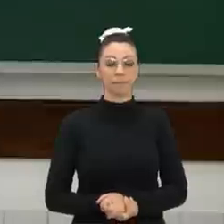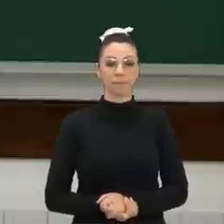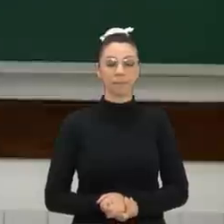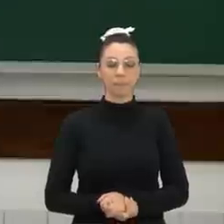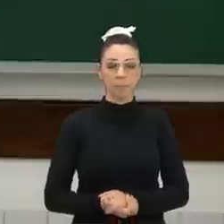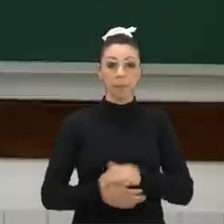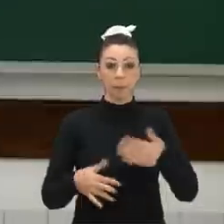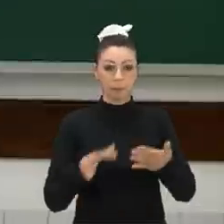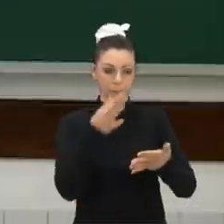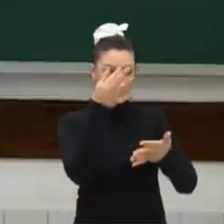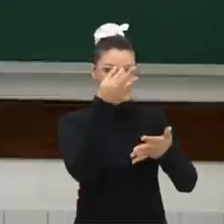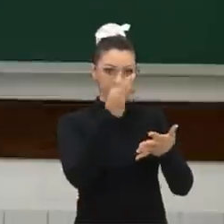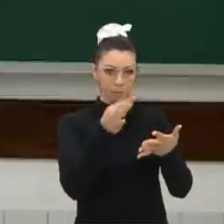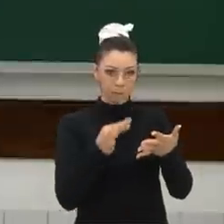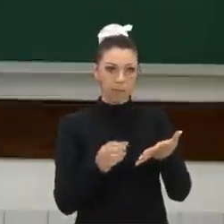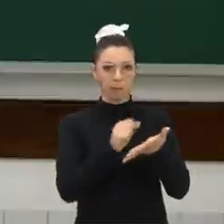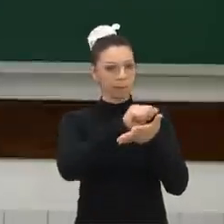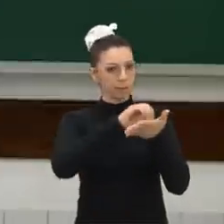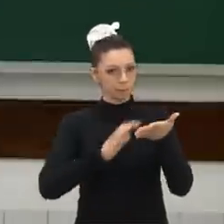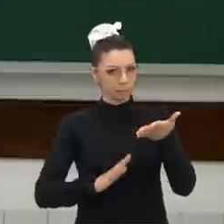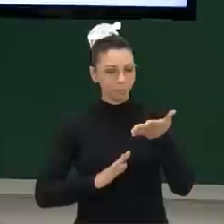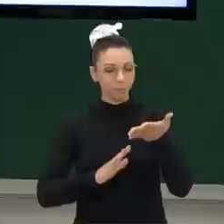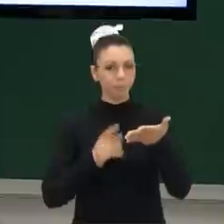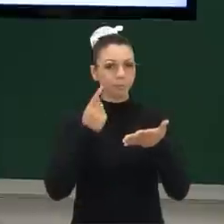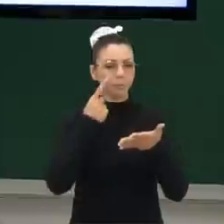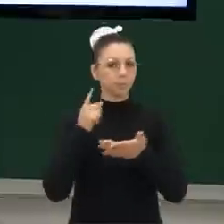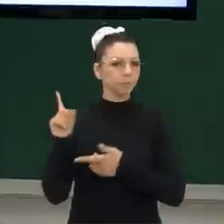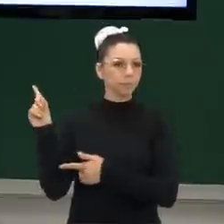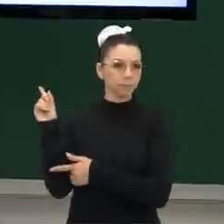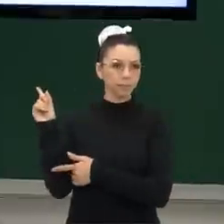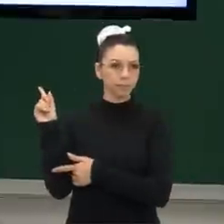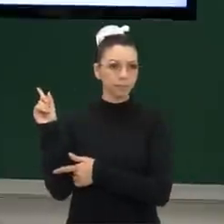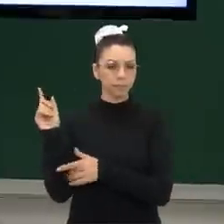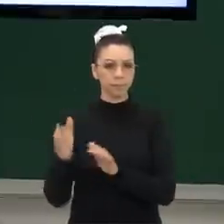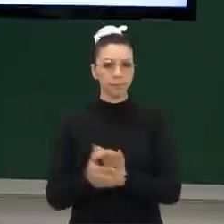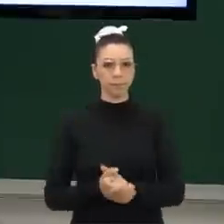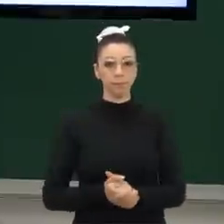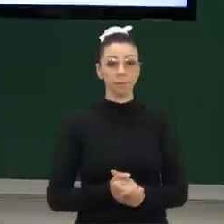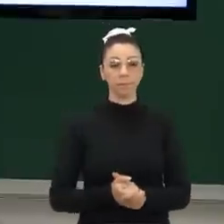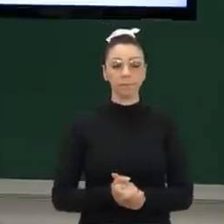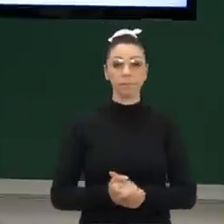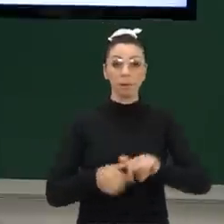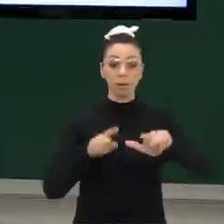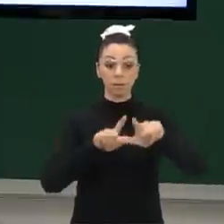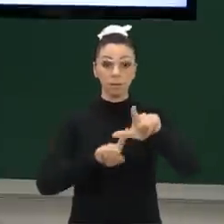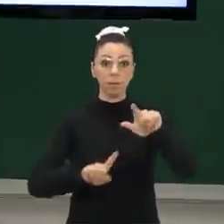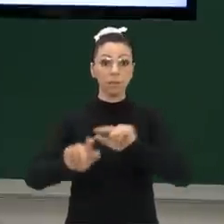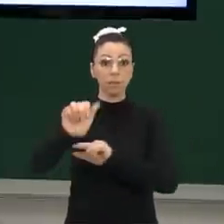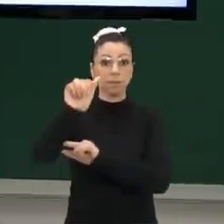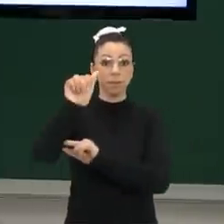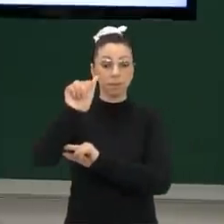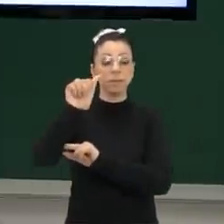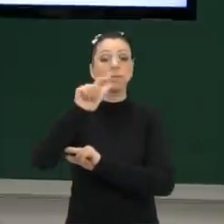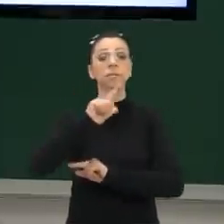Vamos conferir então o nosso exercício? Olha lá. There are cushions.